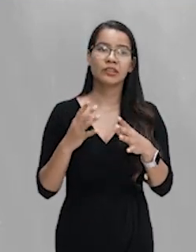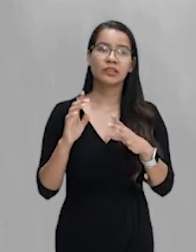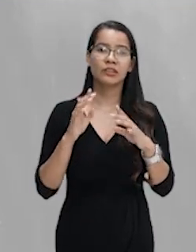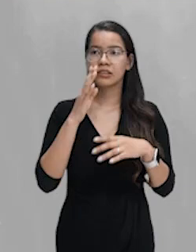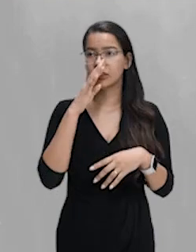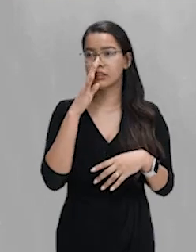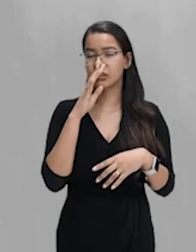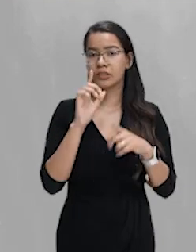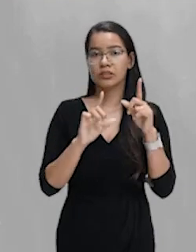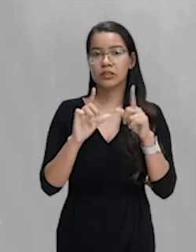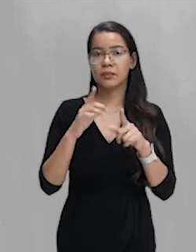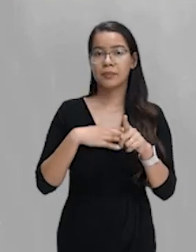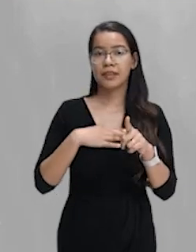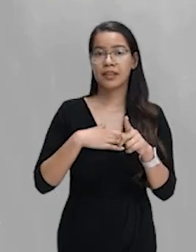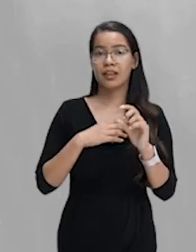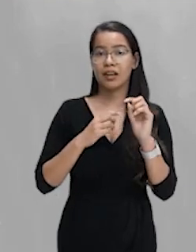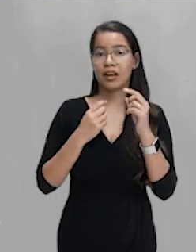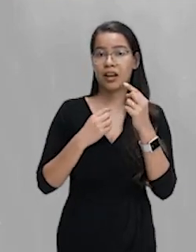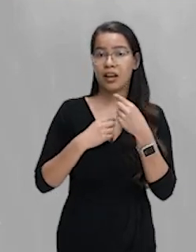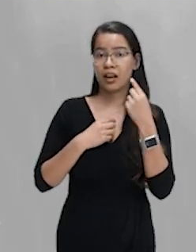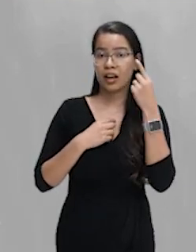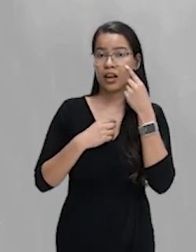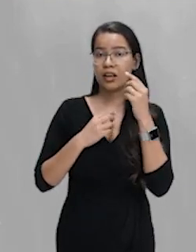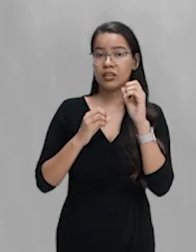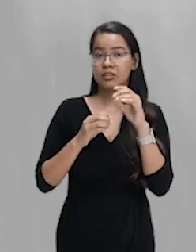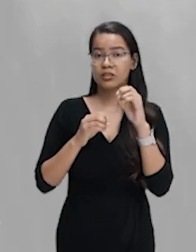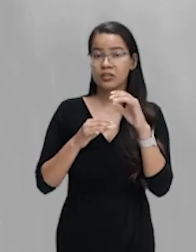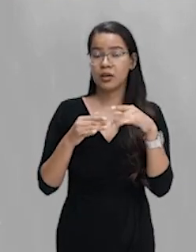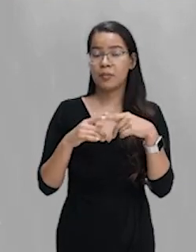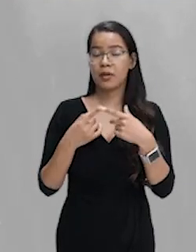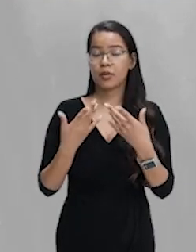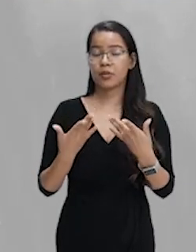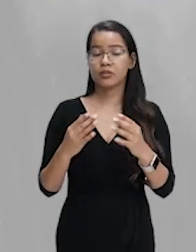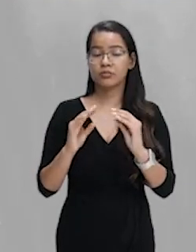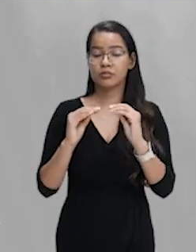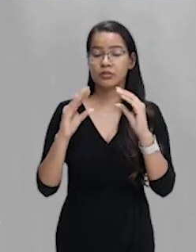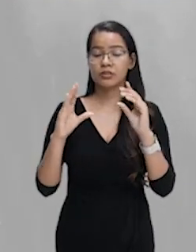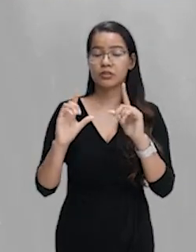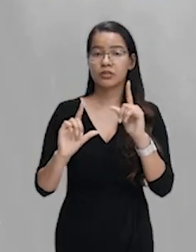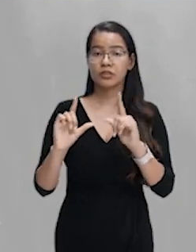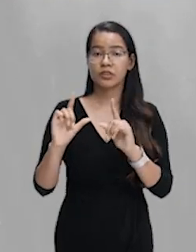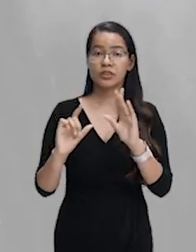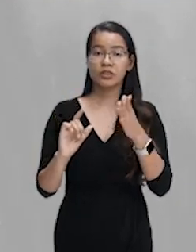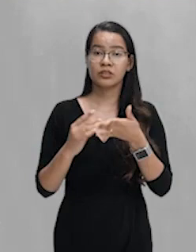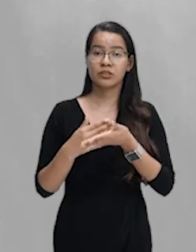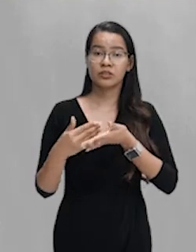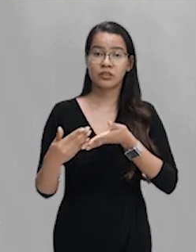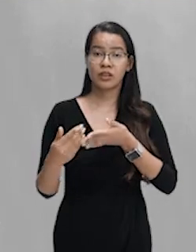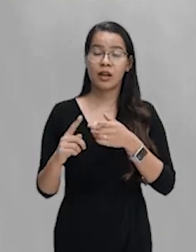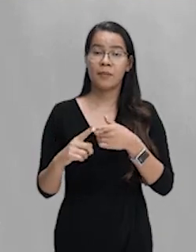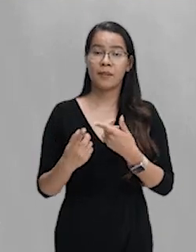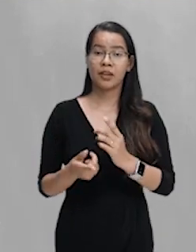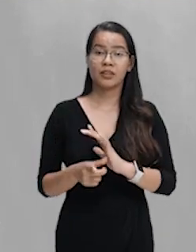a aula de espanhol. Mas aí, quando vocês ligam a televisão, já tinha começado. Mas antes, o que